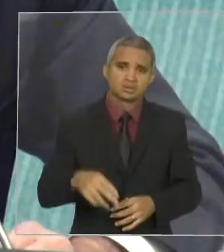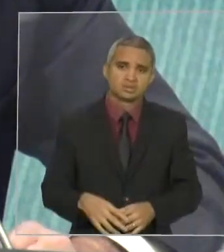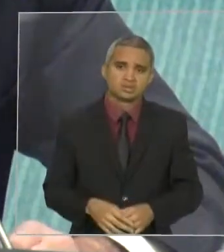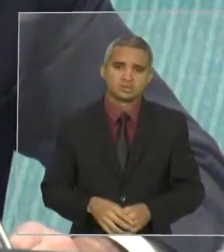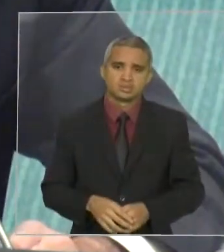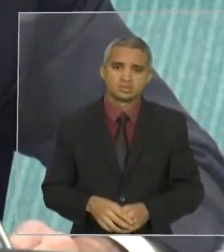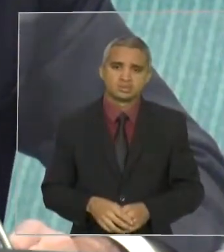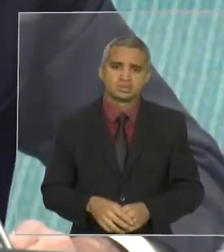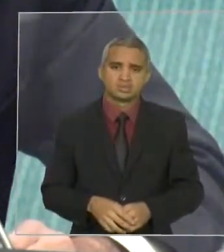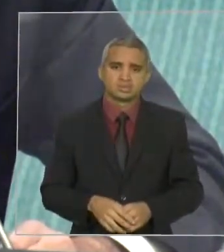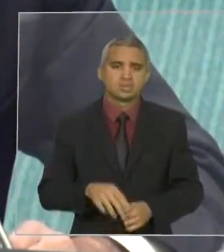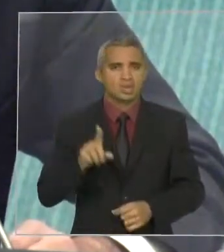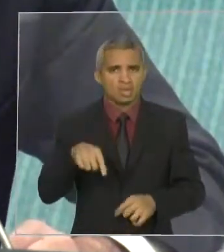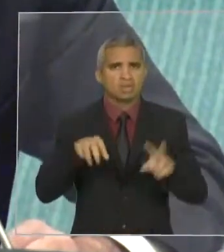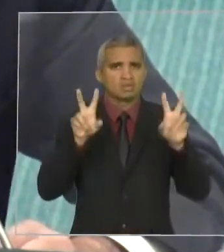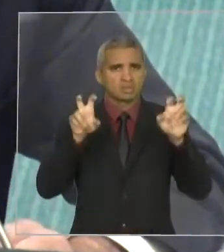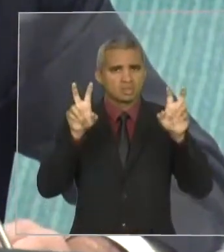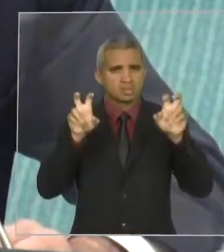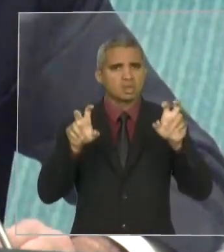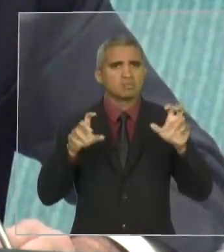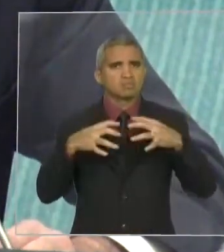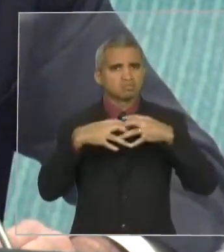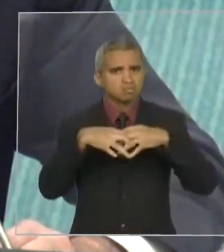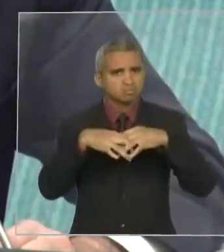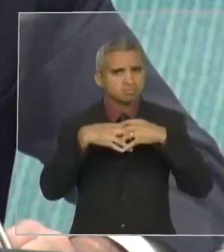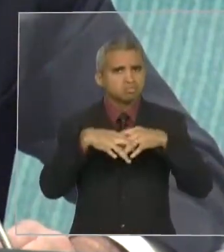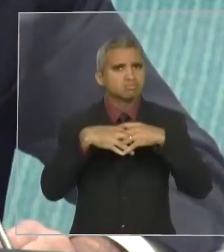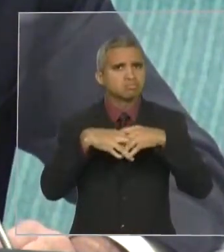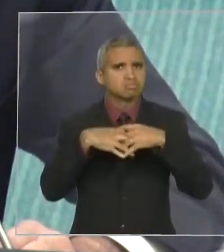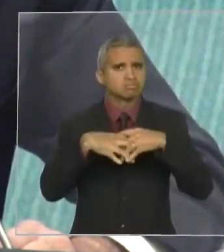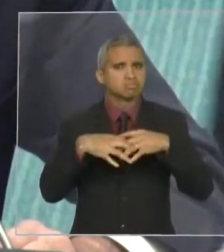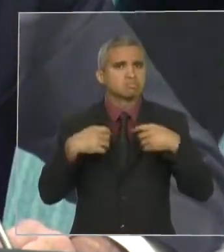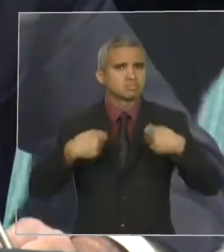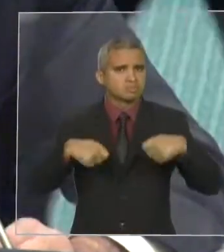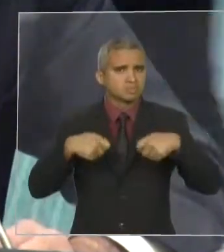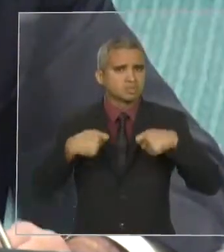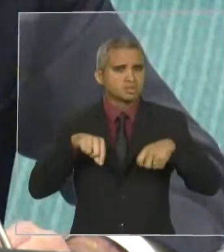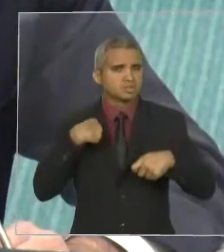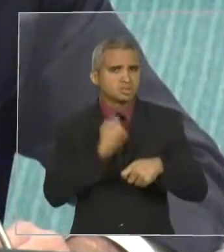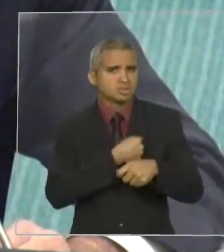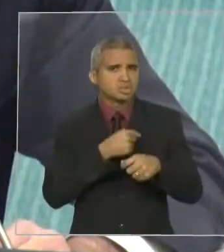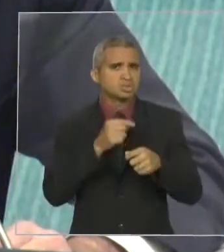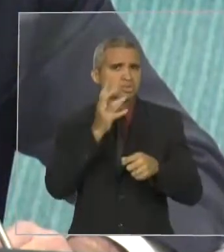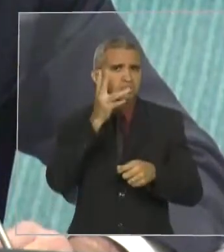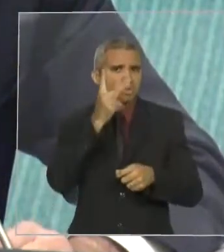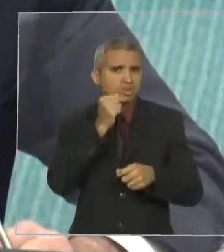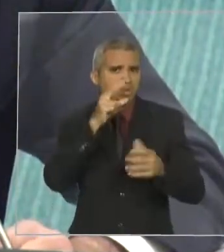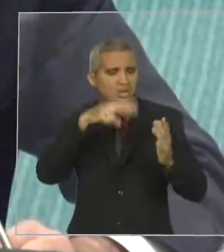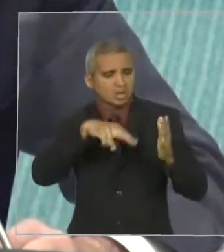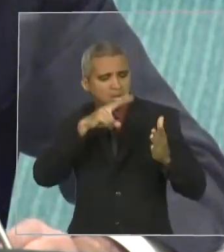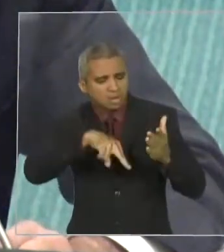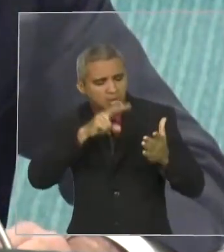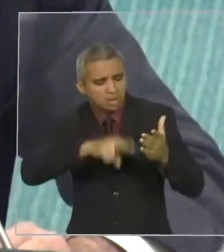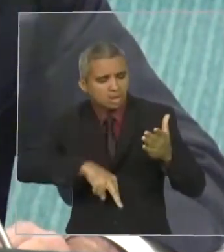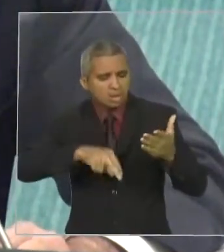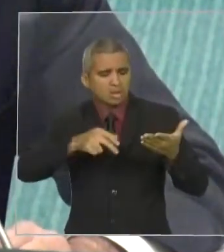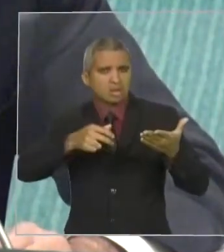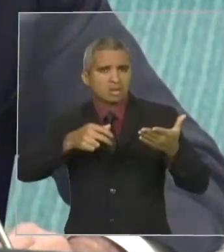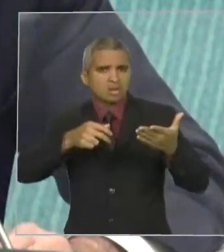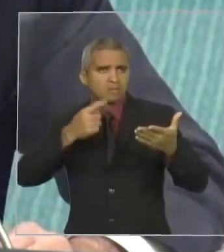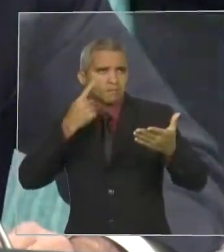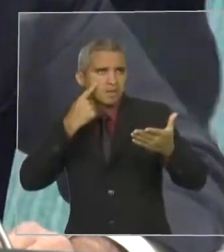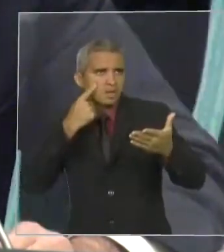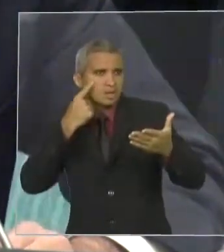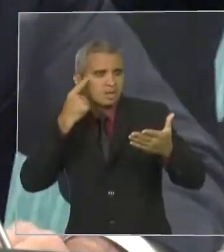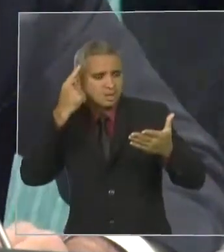questão complexa, que tem que ser mais analisado, porque leva em consideração o futuro da questão hidrográfica e da questão ambiental aqui do Estado do